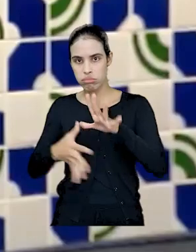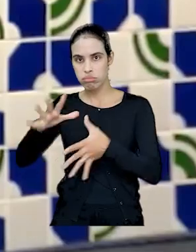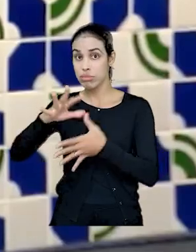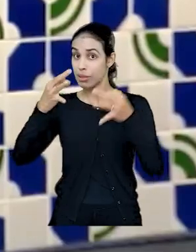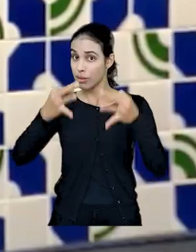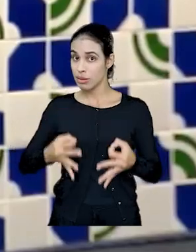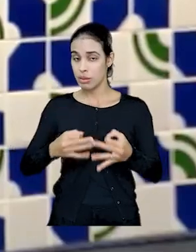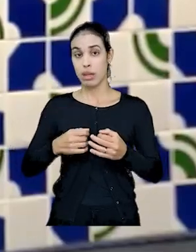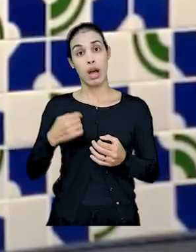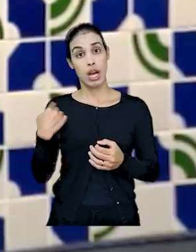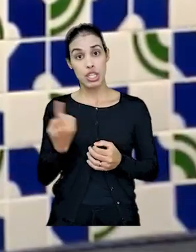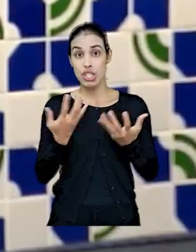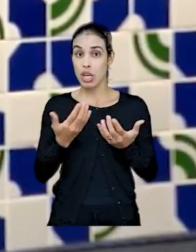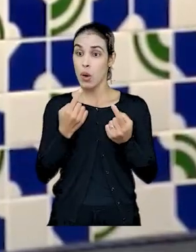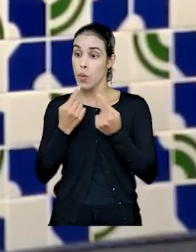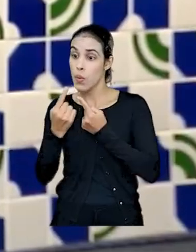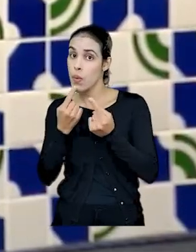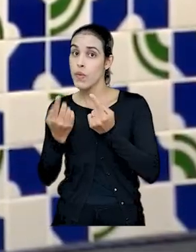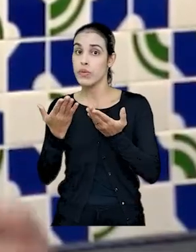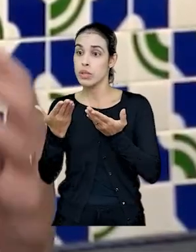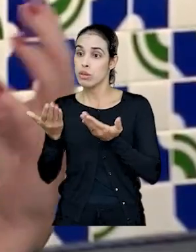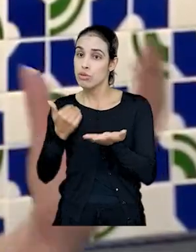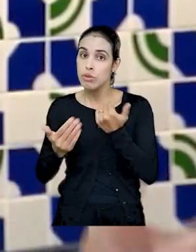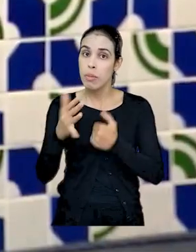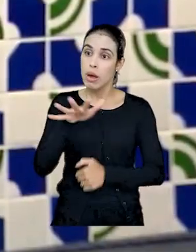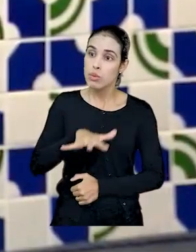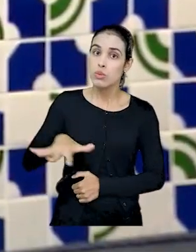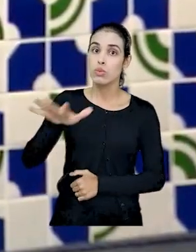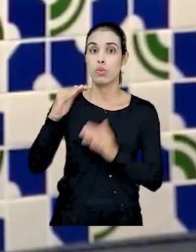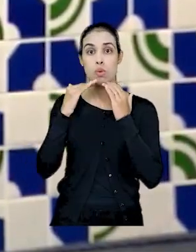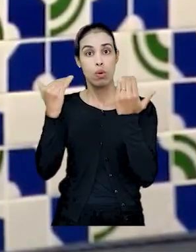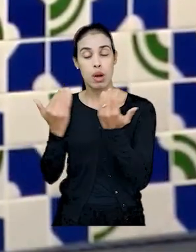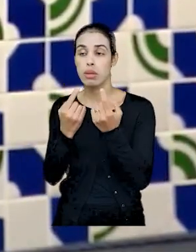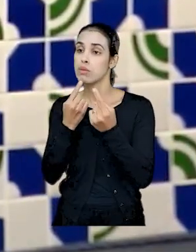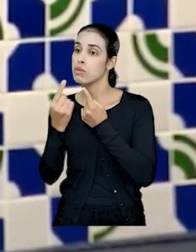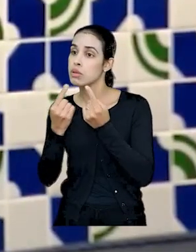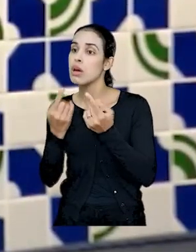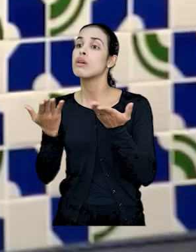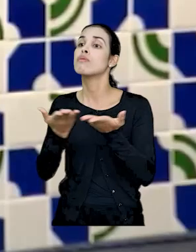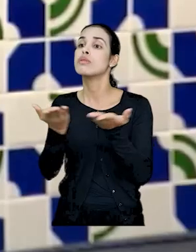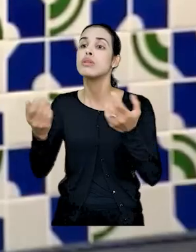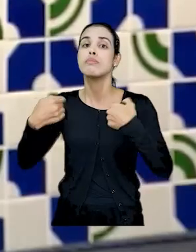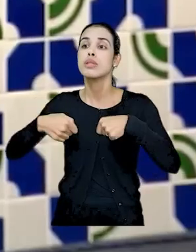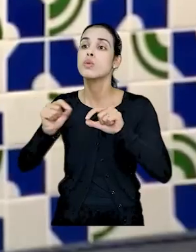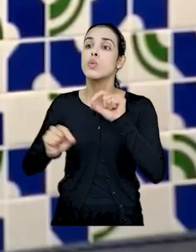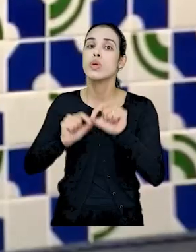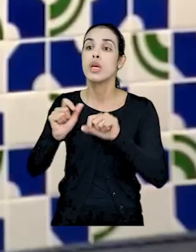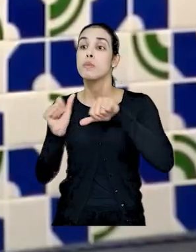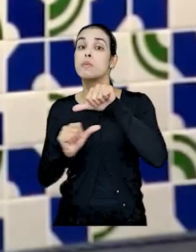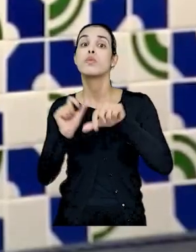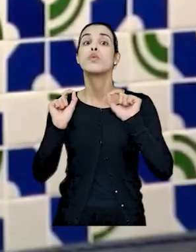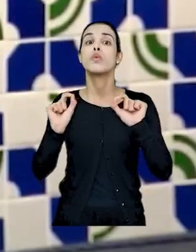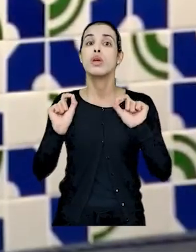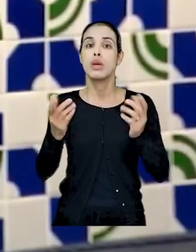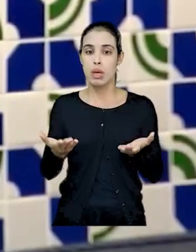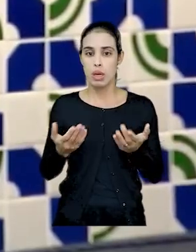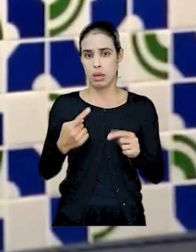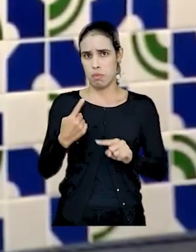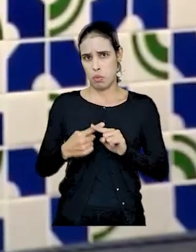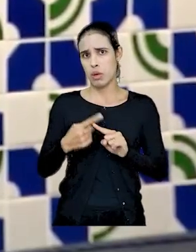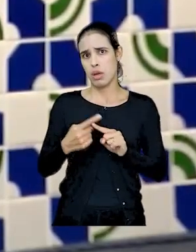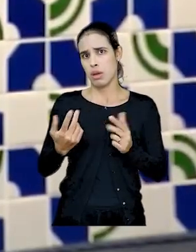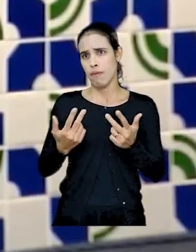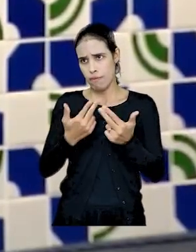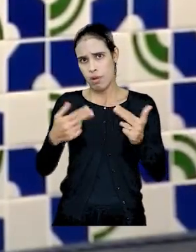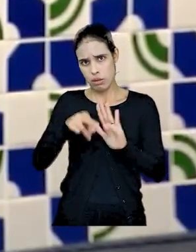tem Exatamente esse Condão da gente conversar com o setor conversar com com o congresso e entender Quais são as necessidades o que pode ser alterado tanto em termos